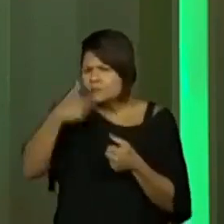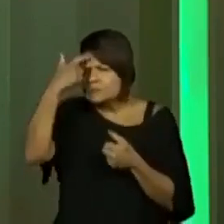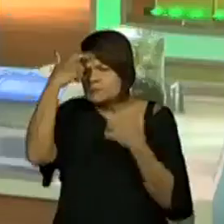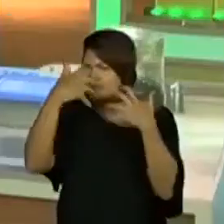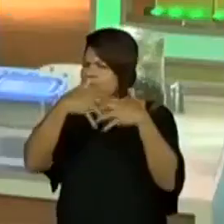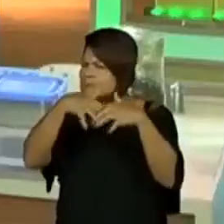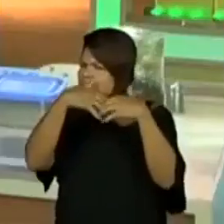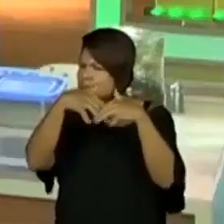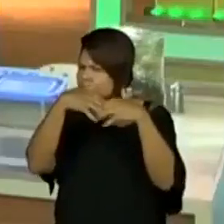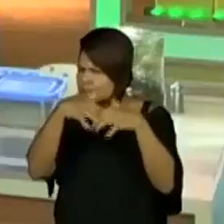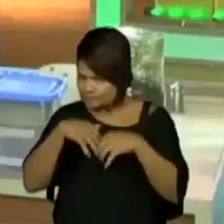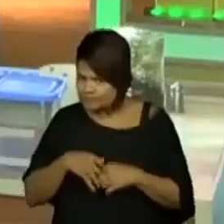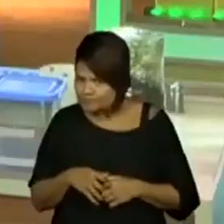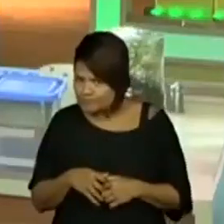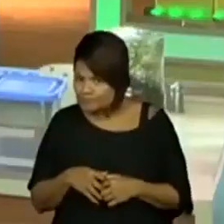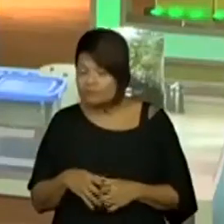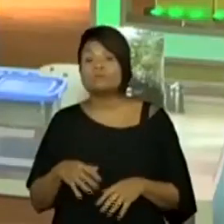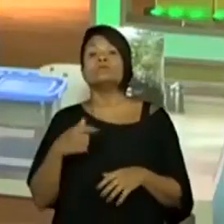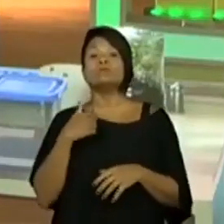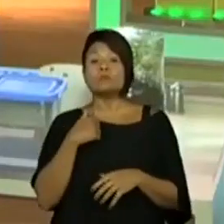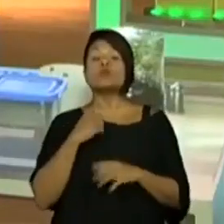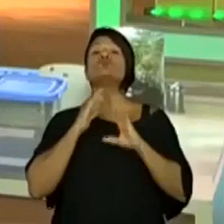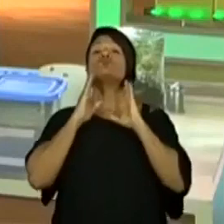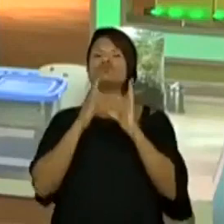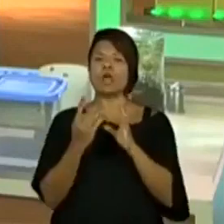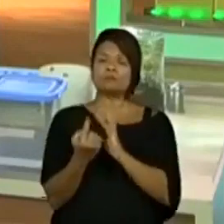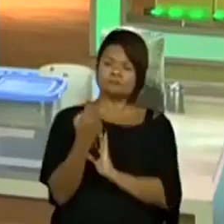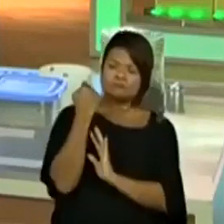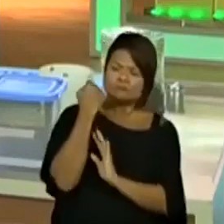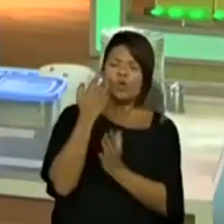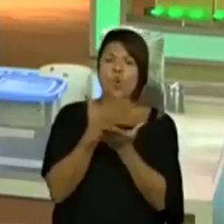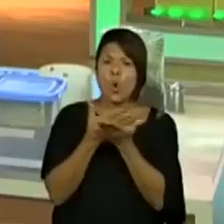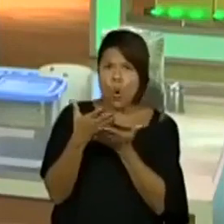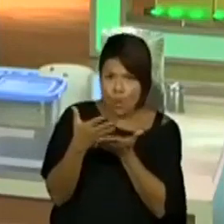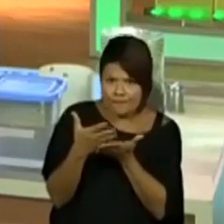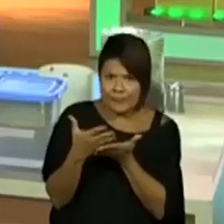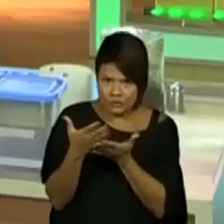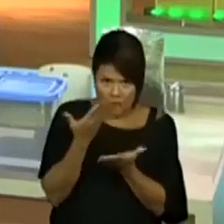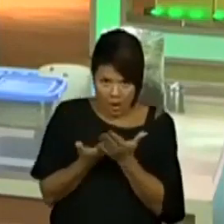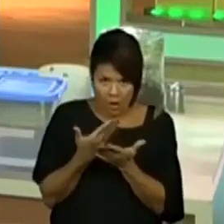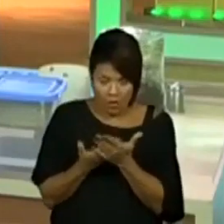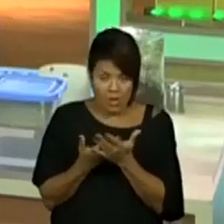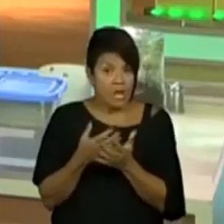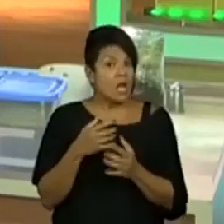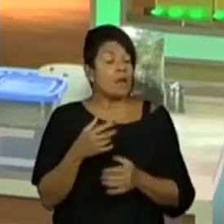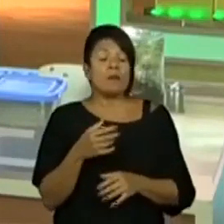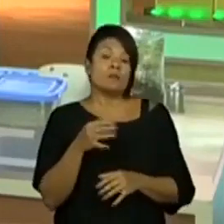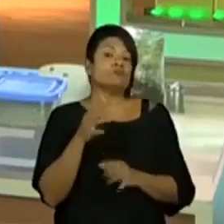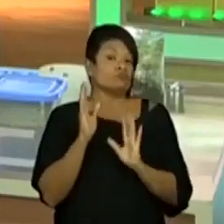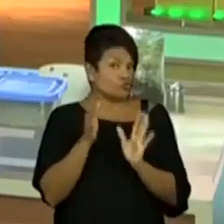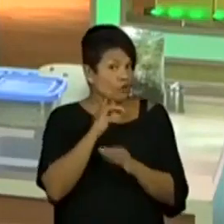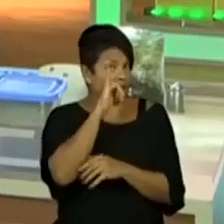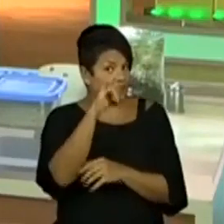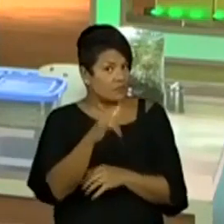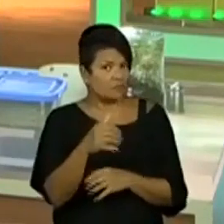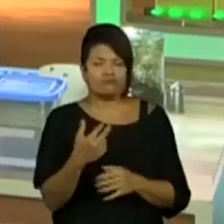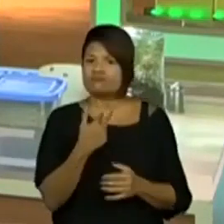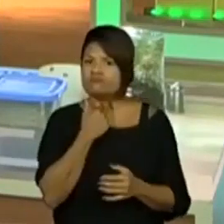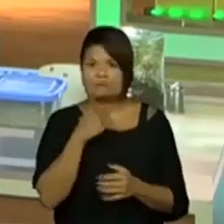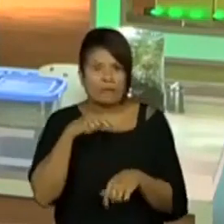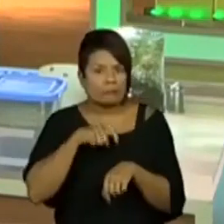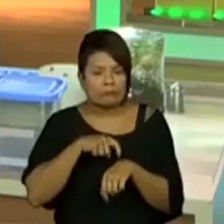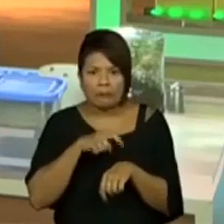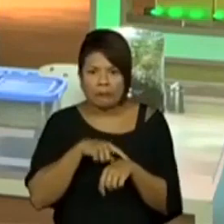disso. Então, como eu disse para você lá no começo, se não der tempo de registrar tudo agora, deixa